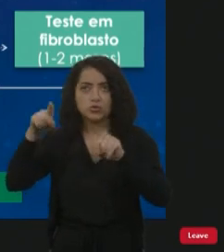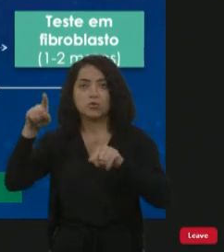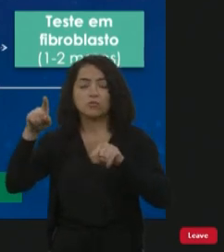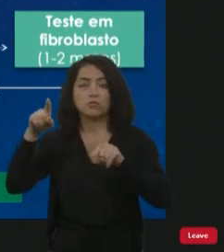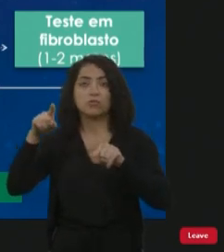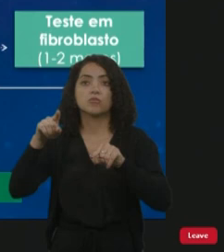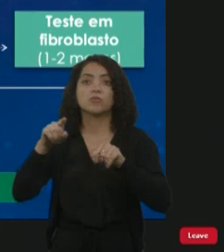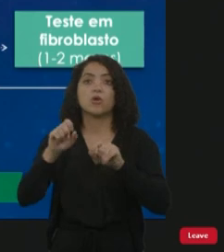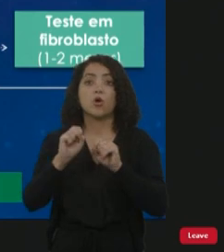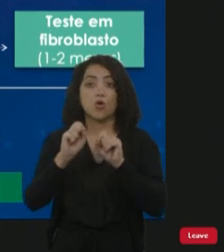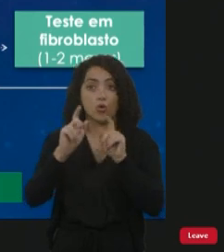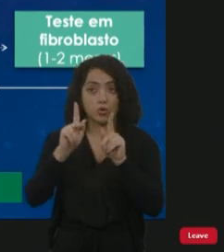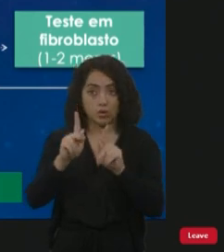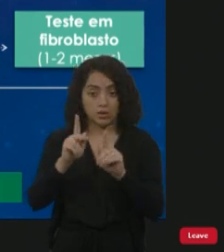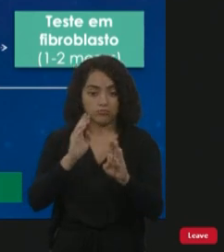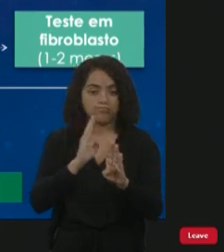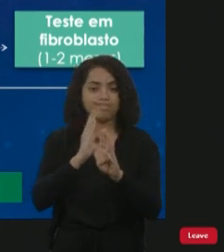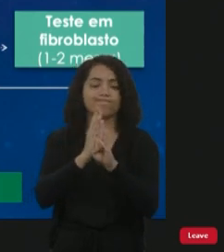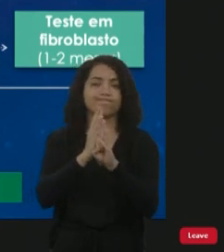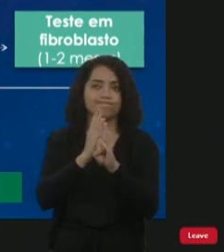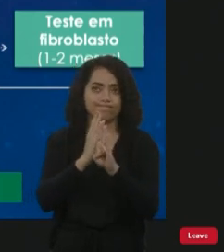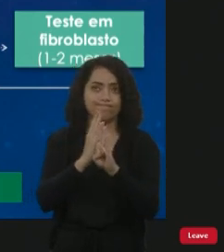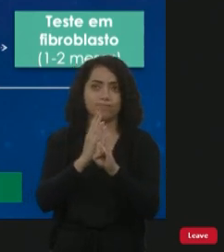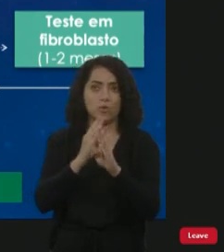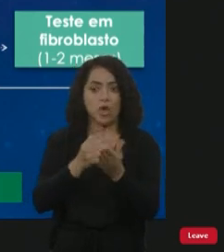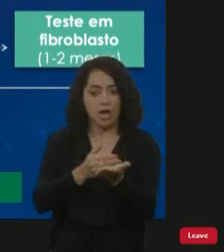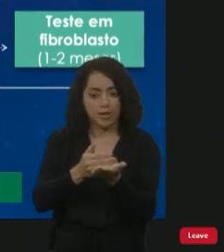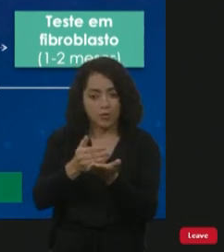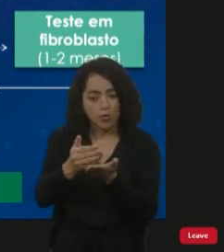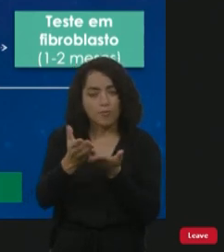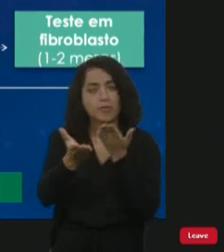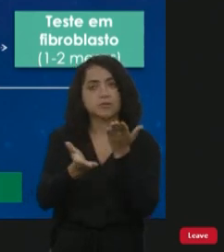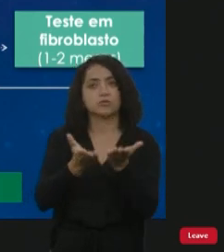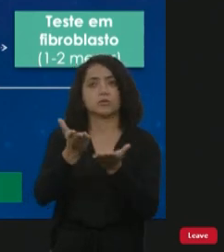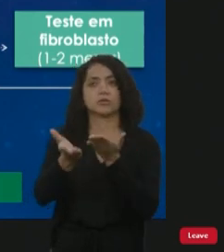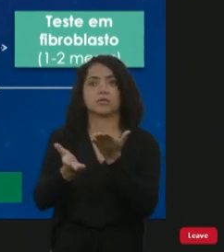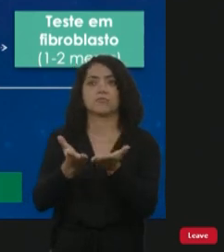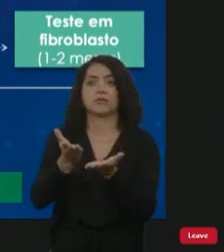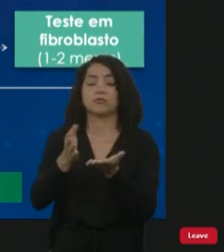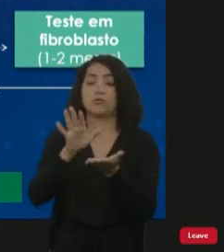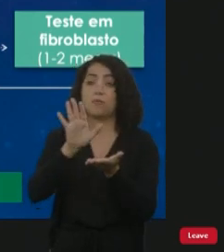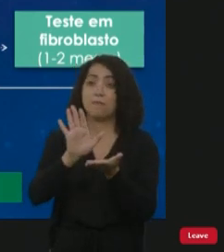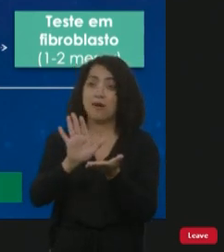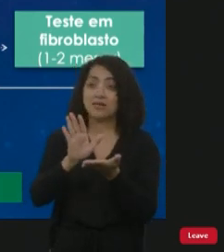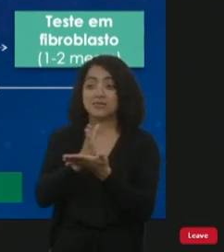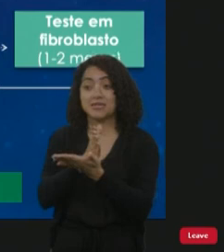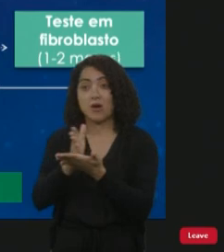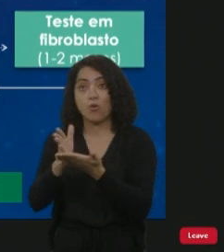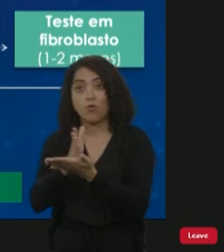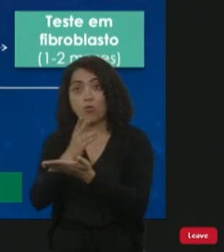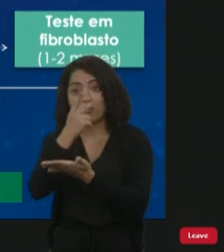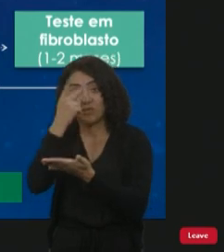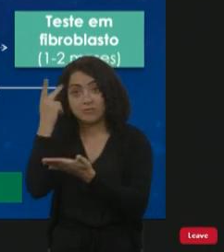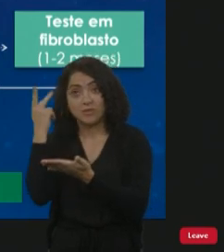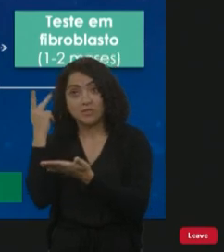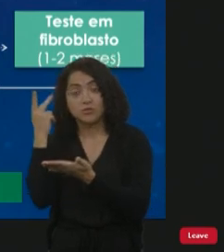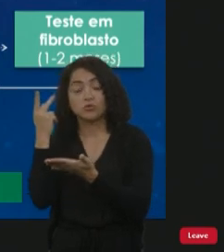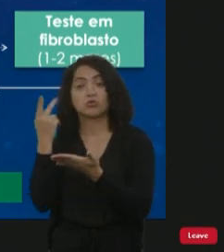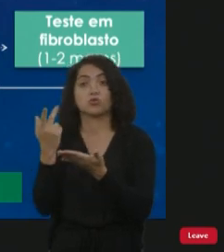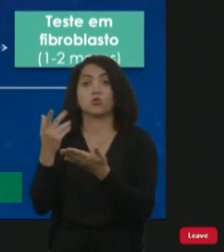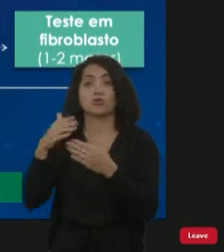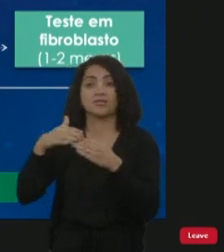eu confirmo o diagnóstico, né? E começa o tratamento. Mas existem pacientes que podem ter uma forma